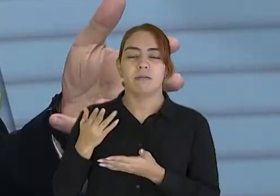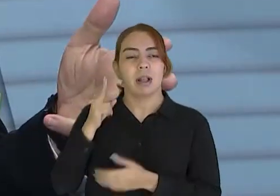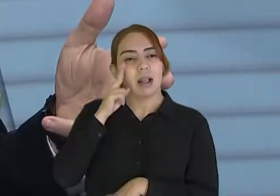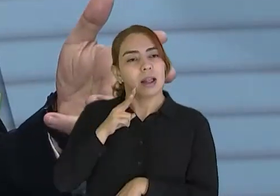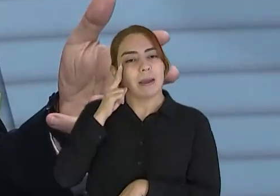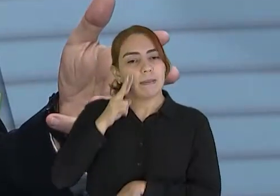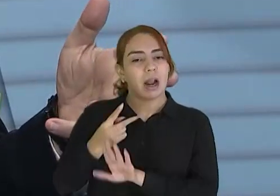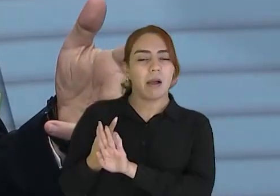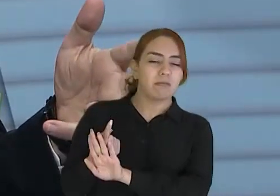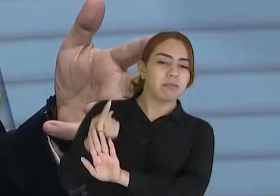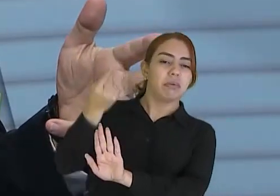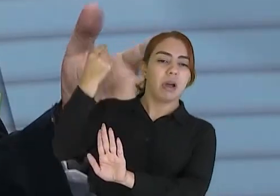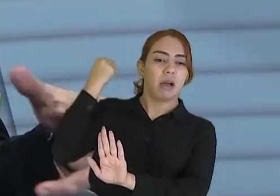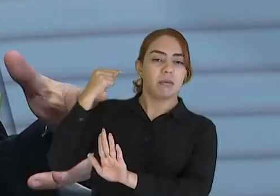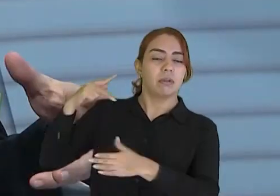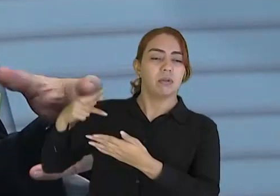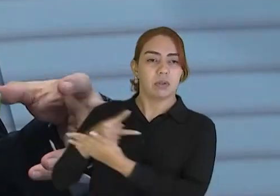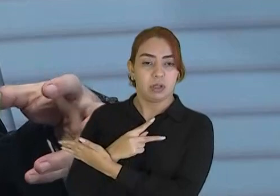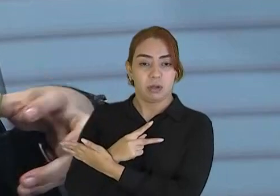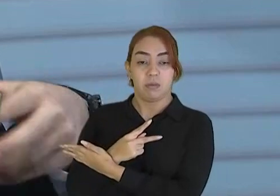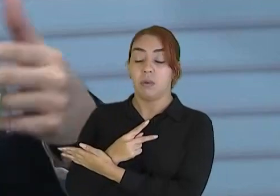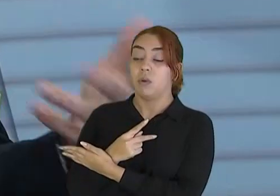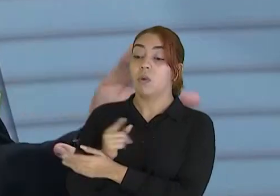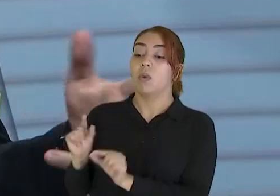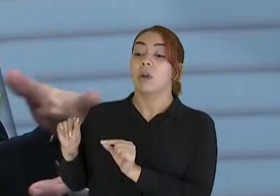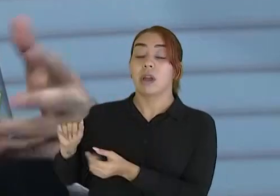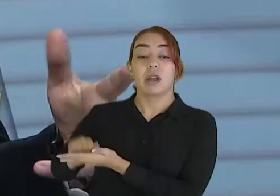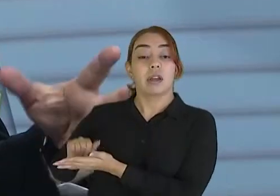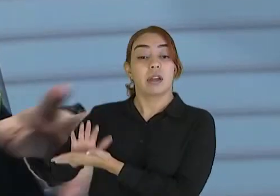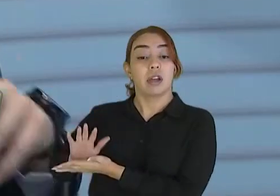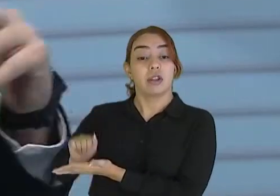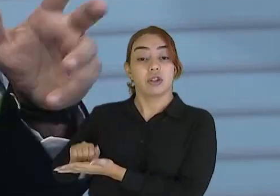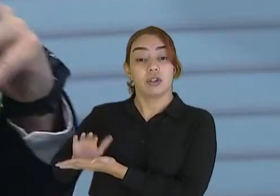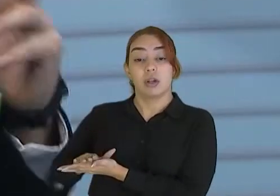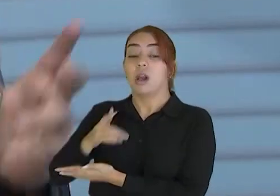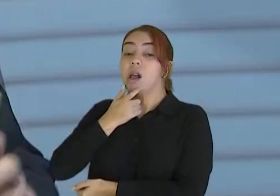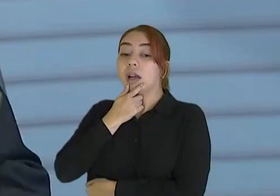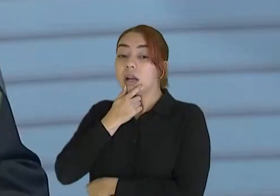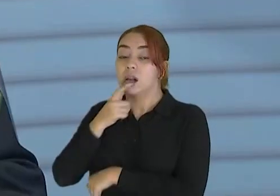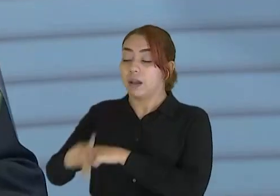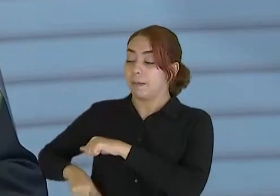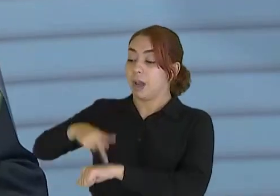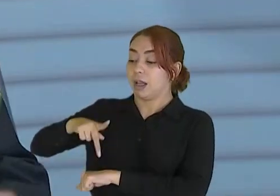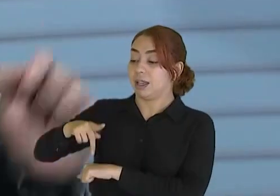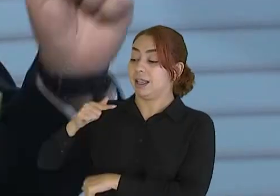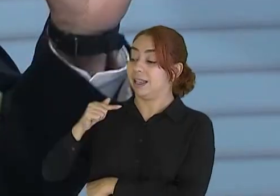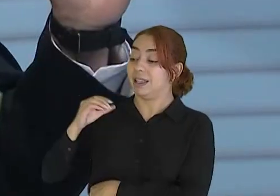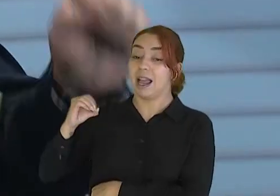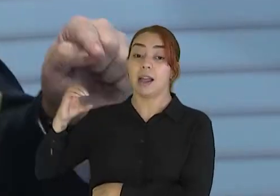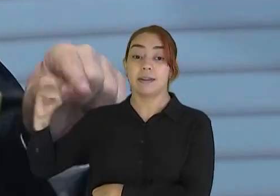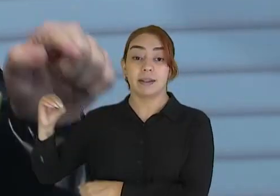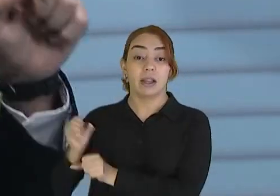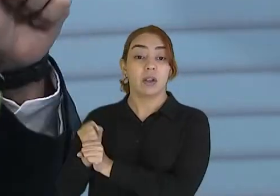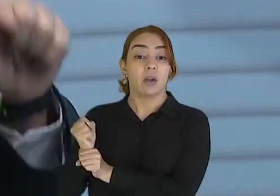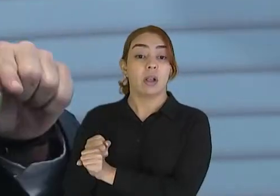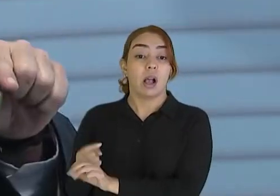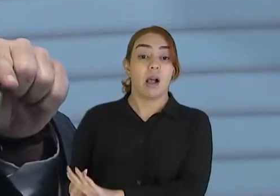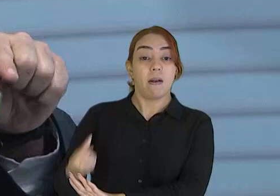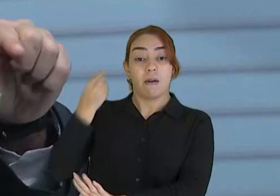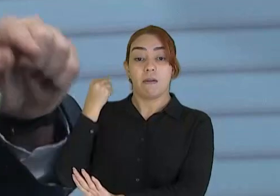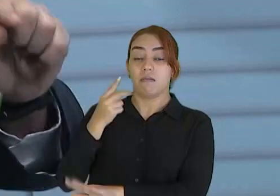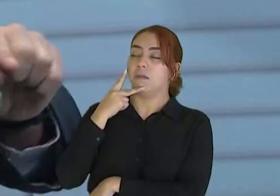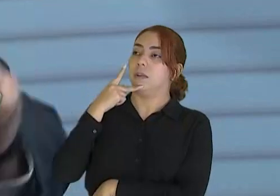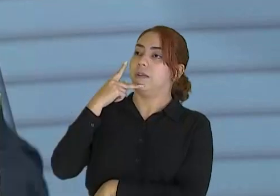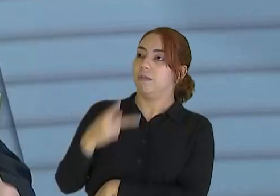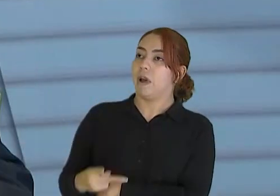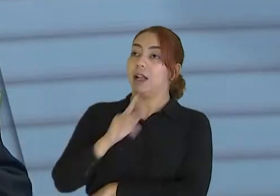Existem escritos reais da Inglaterra de mais 600, 700 anos que fazem o que? A proteção